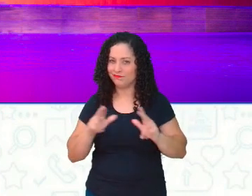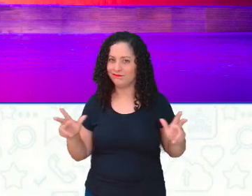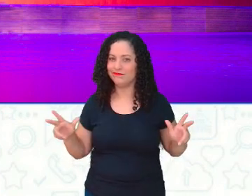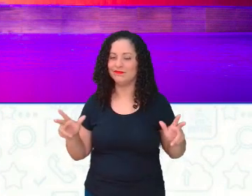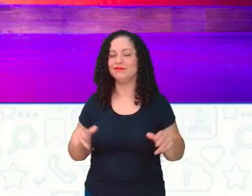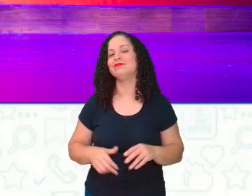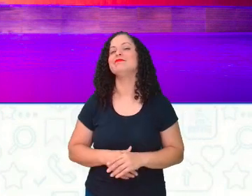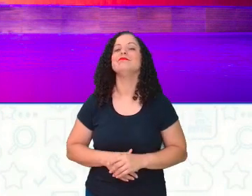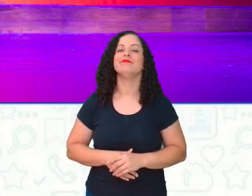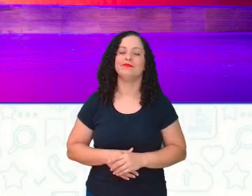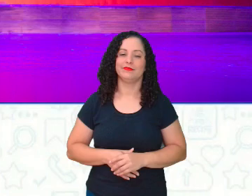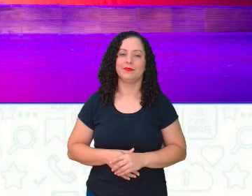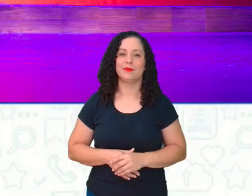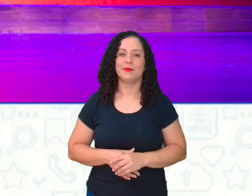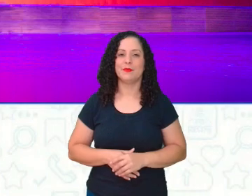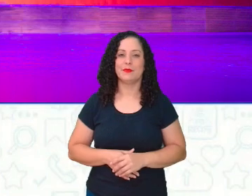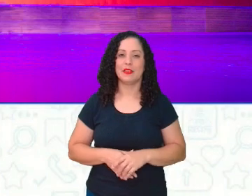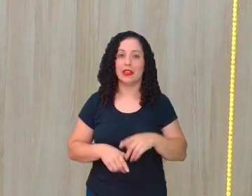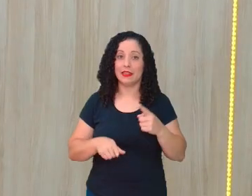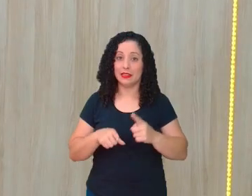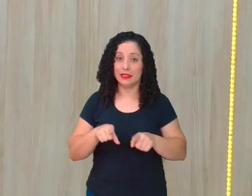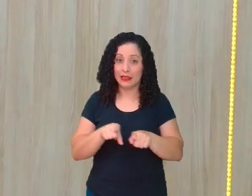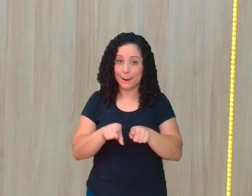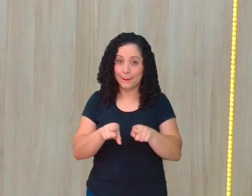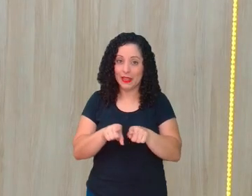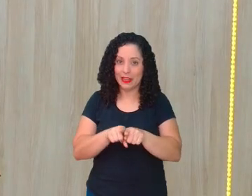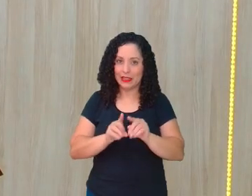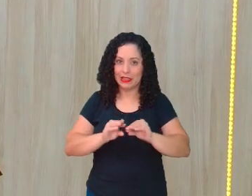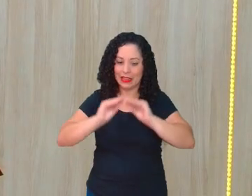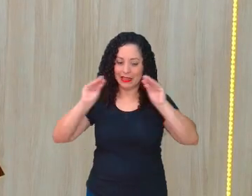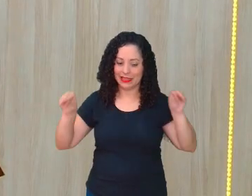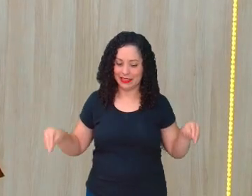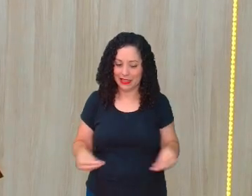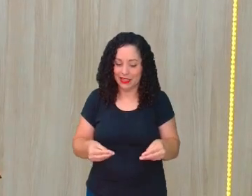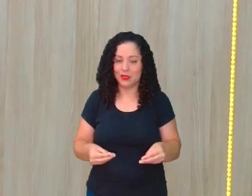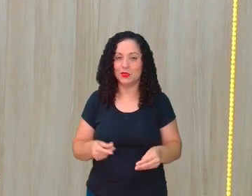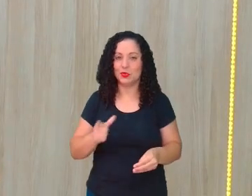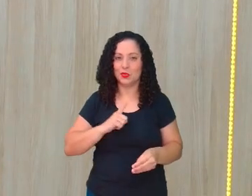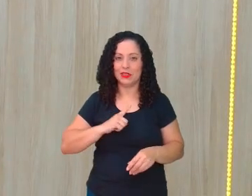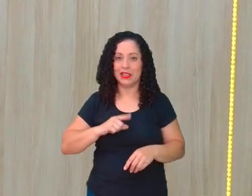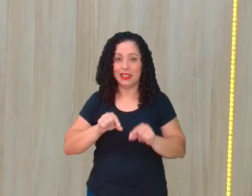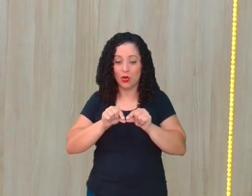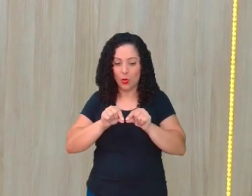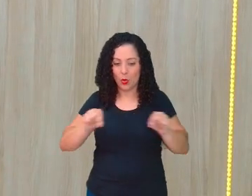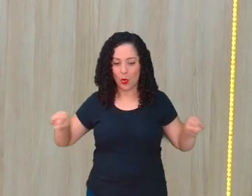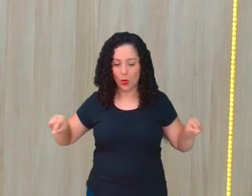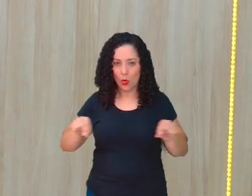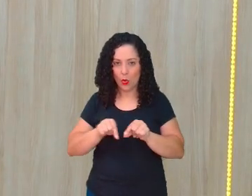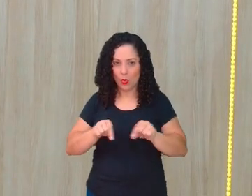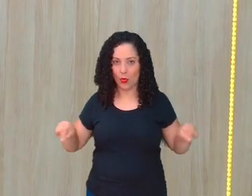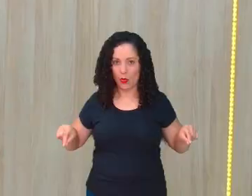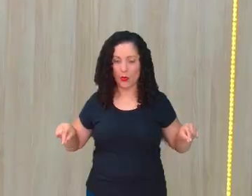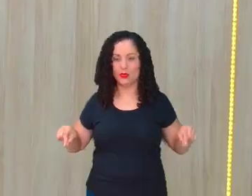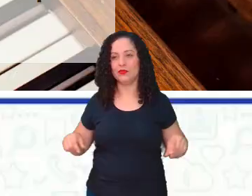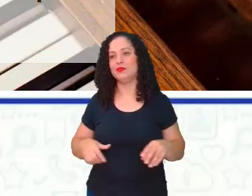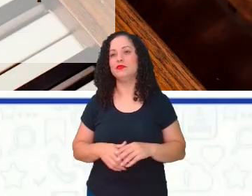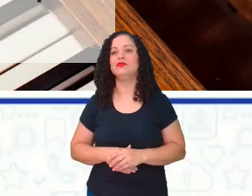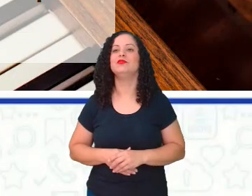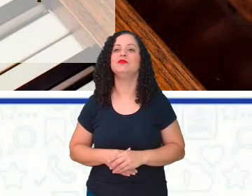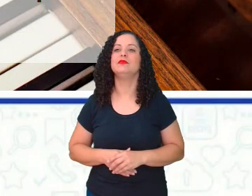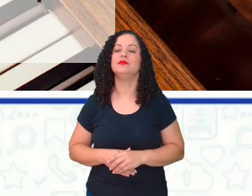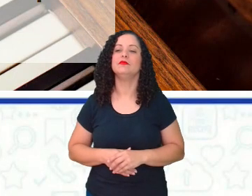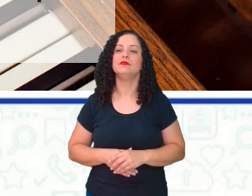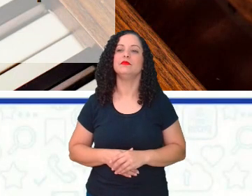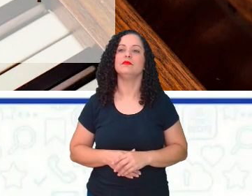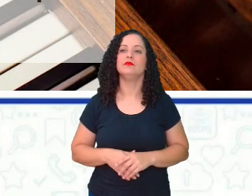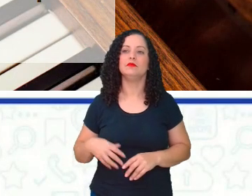tecla produzem sons por cordas ou por ar, né? Vamos ver um pouquinho mais aí. Então,